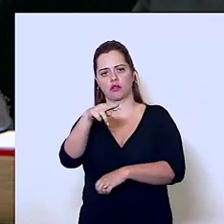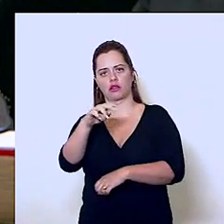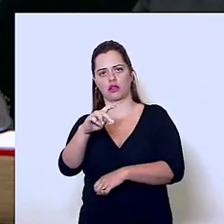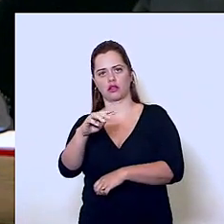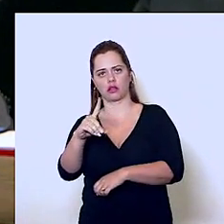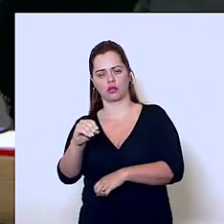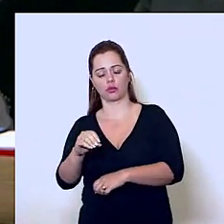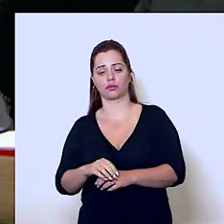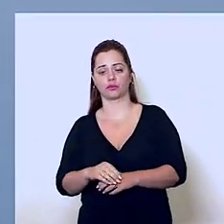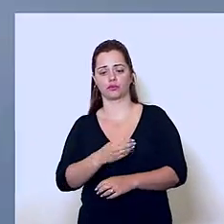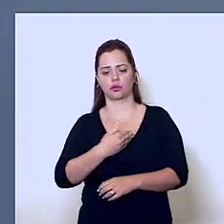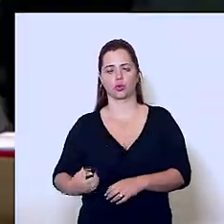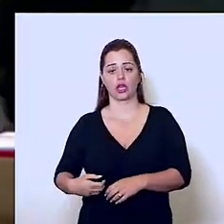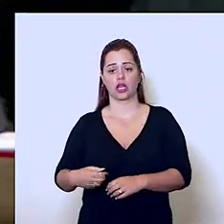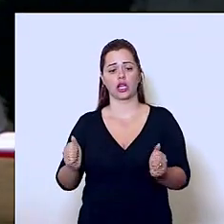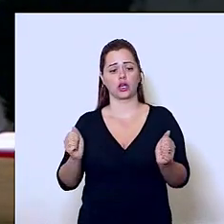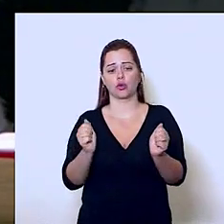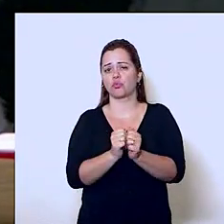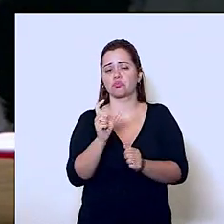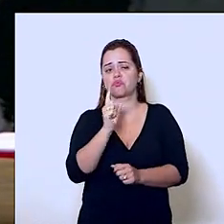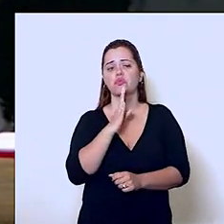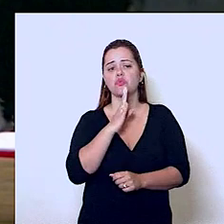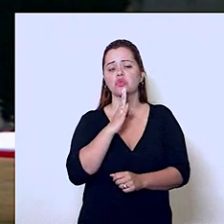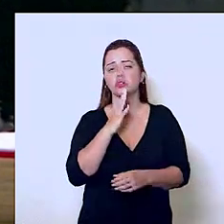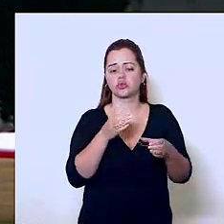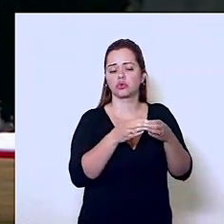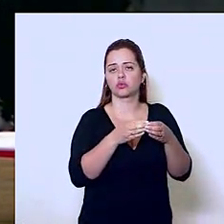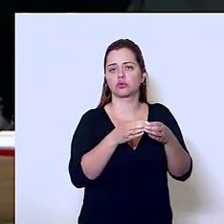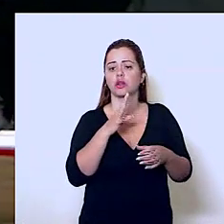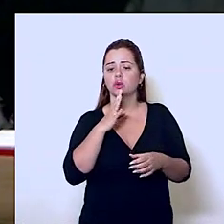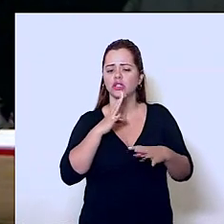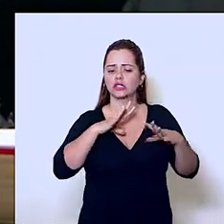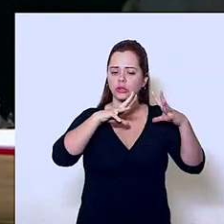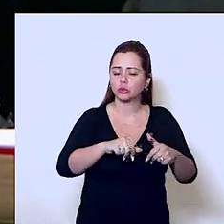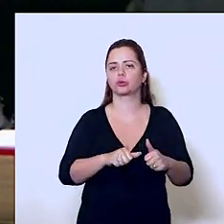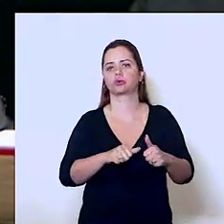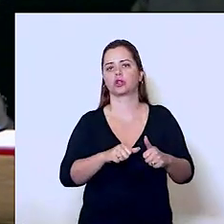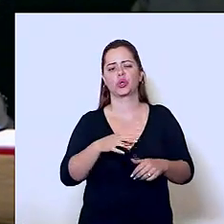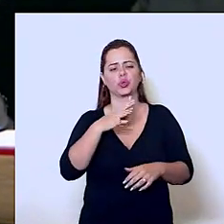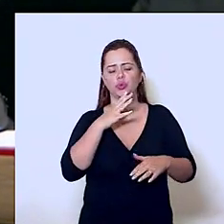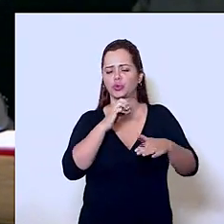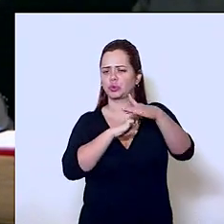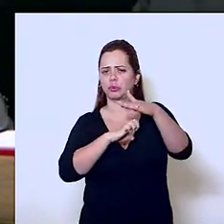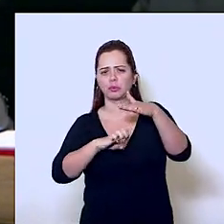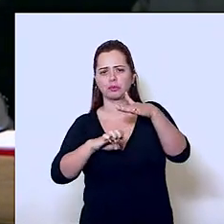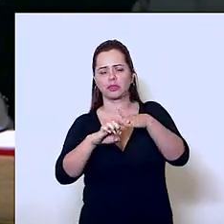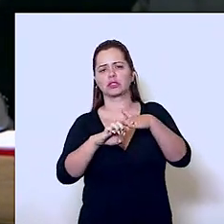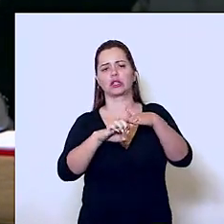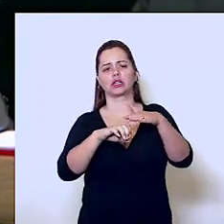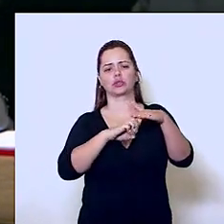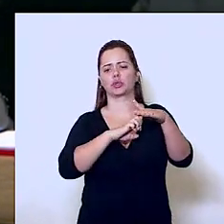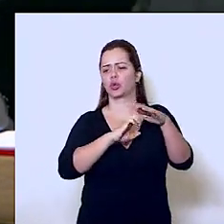conhecia um grupo, ele conhecia todos, a impressão que eu tinha. O Paulo conhecia todos os empresários, todos os parlamentares, todos os